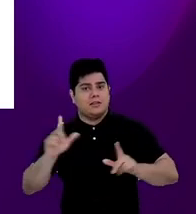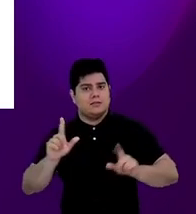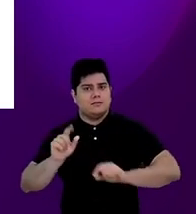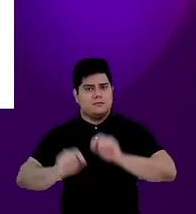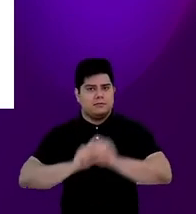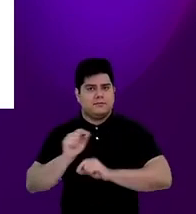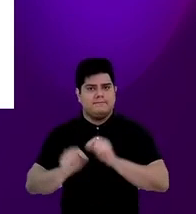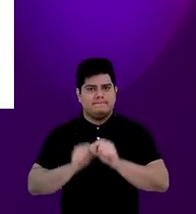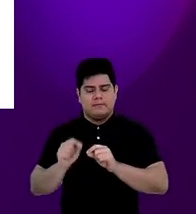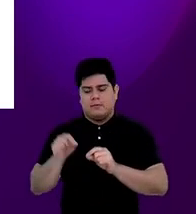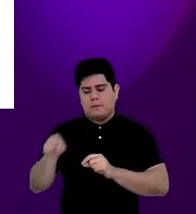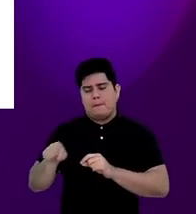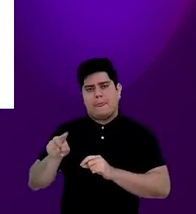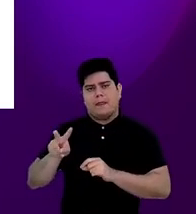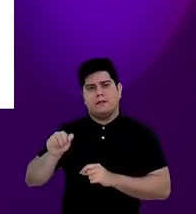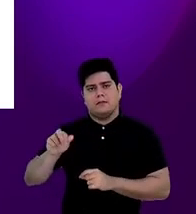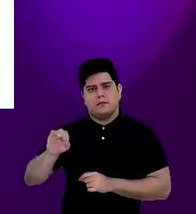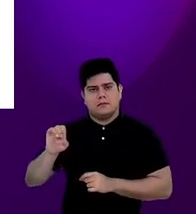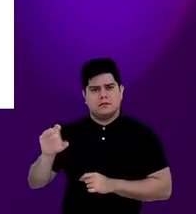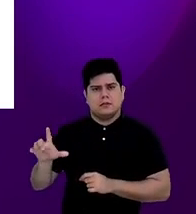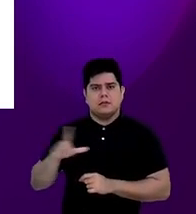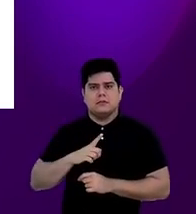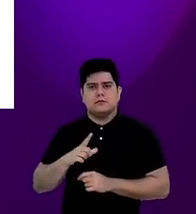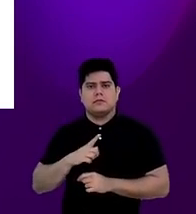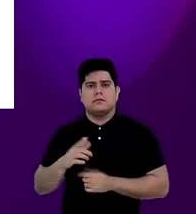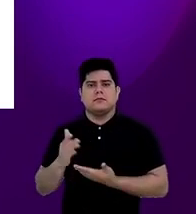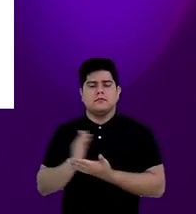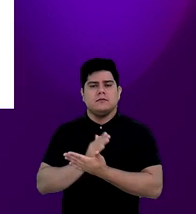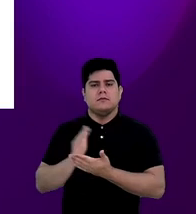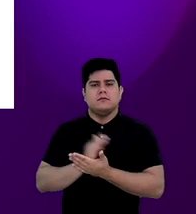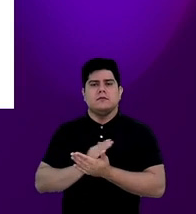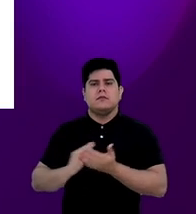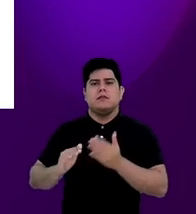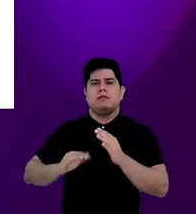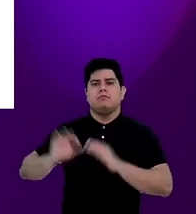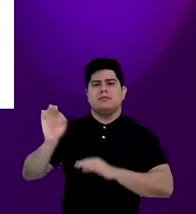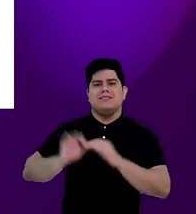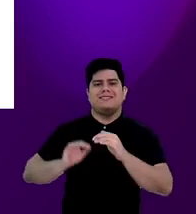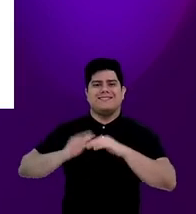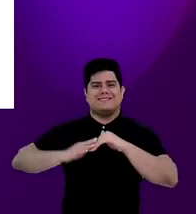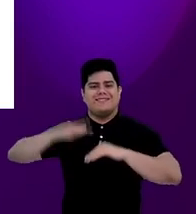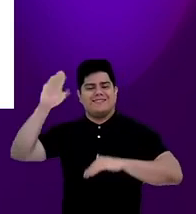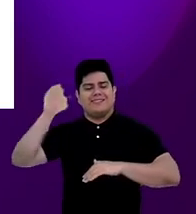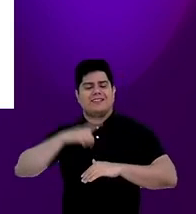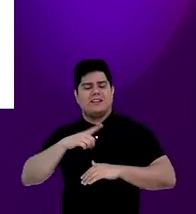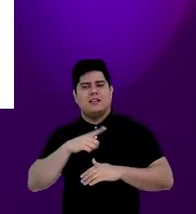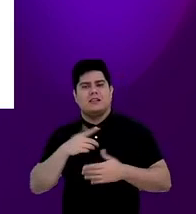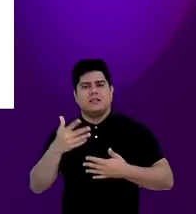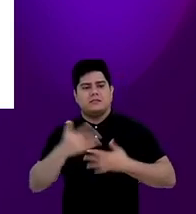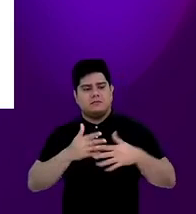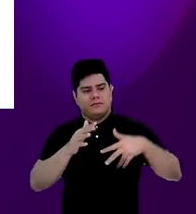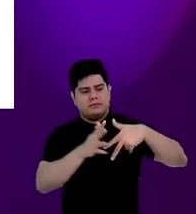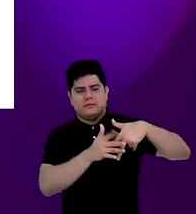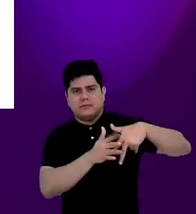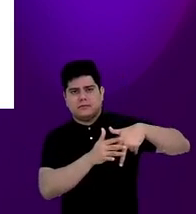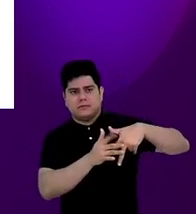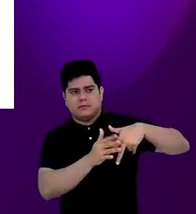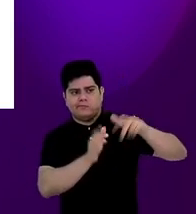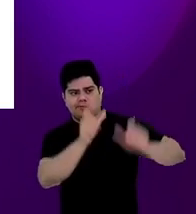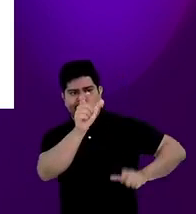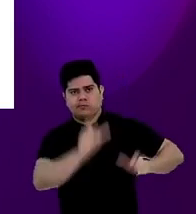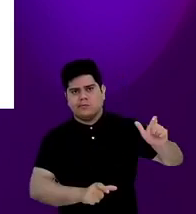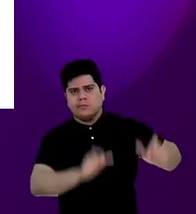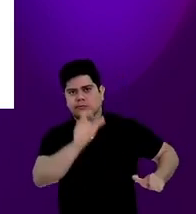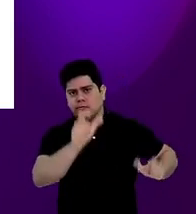ao ida-cel. A simulação de citocina também muito alta, em mais de 90% dos pacientes, mas